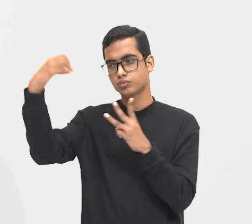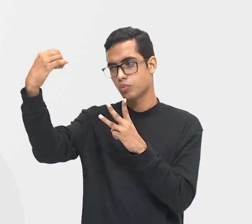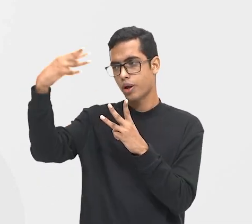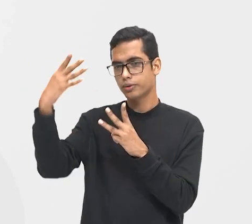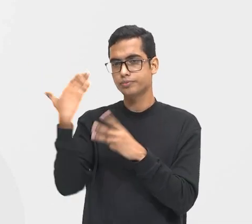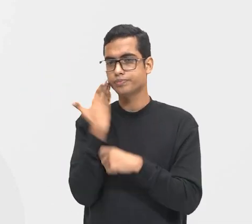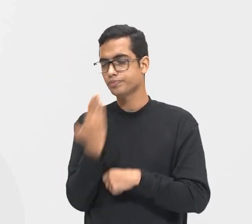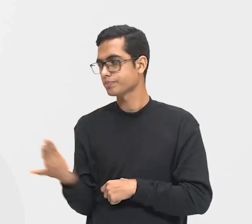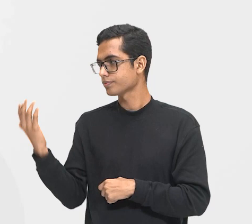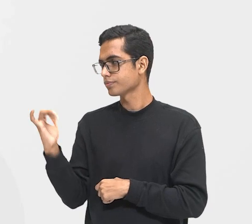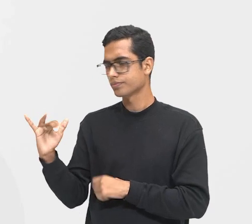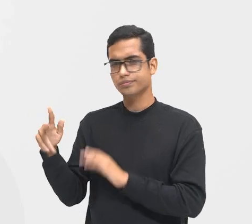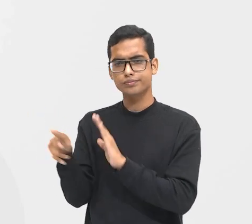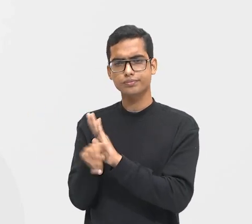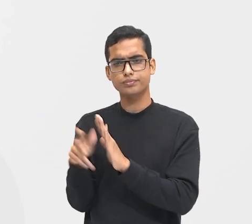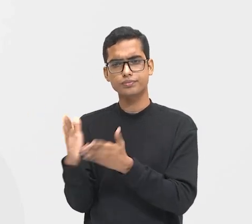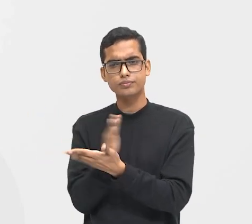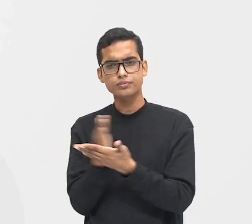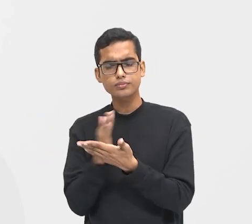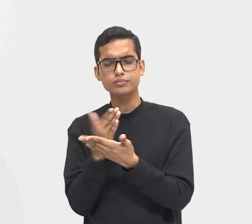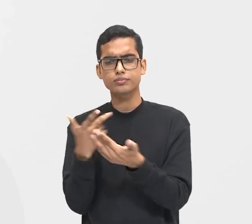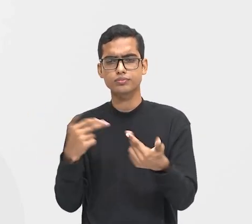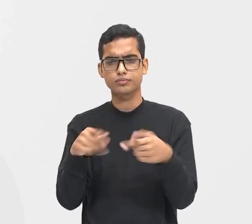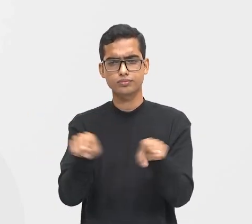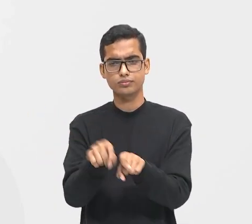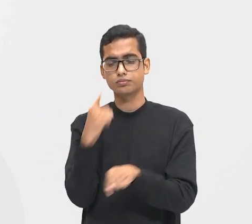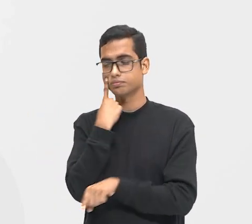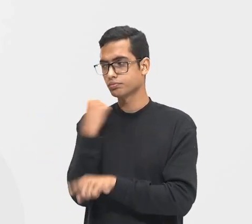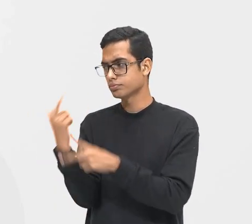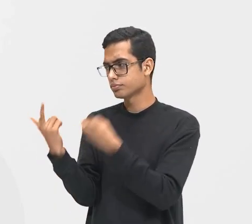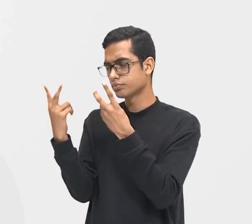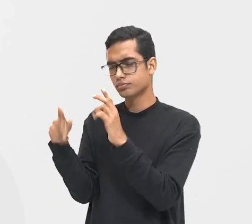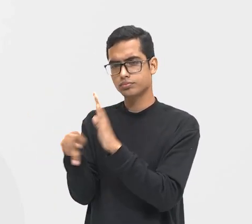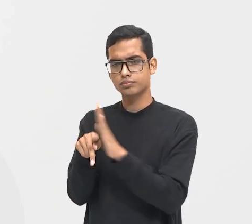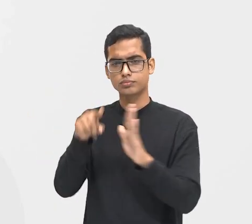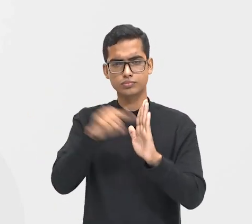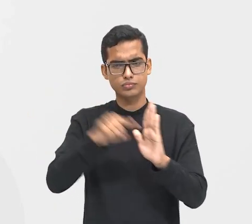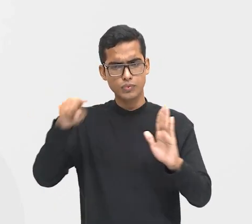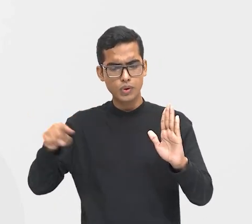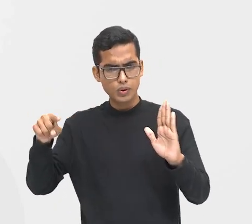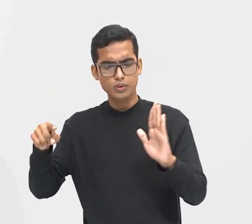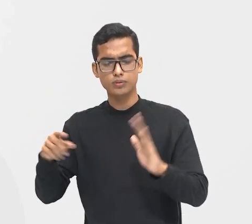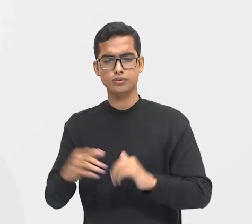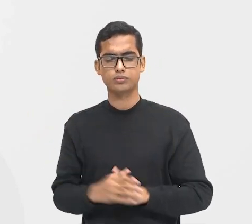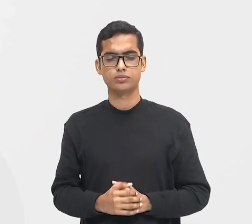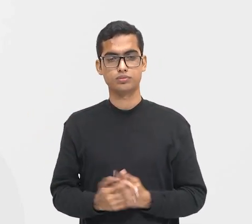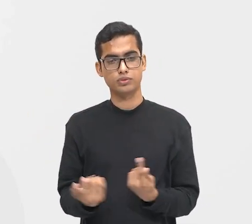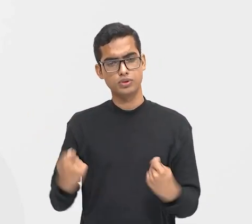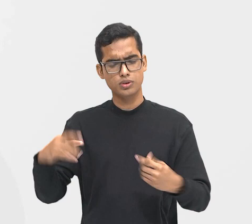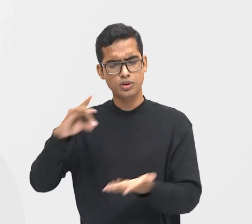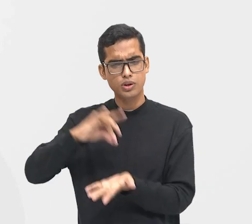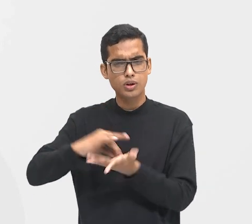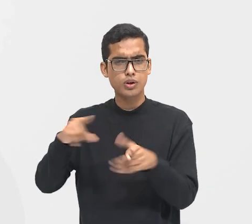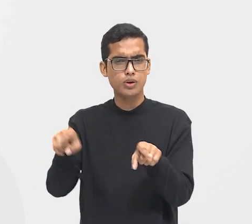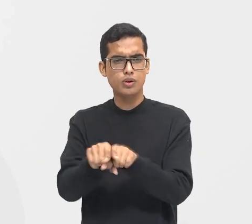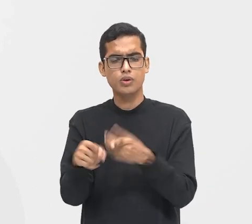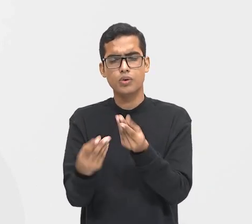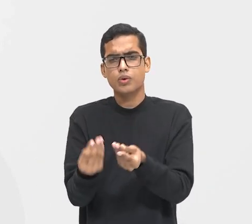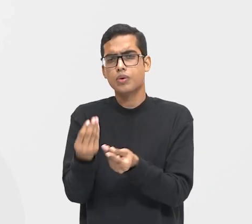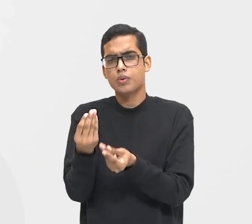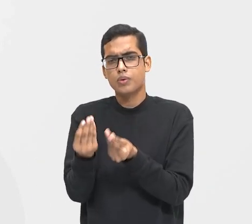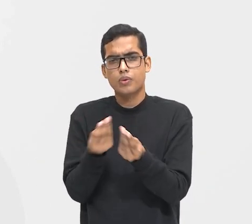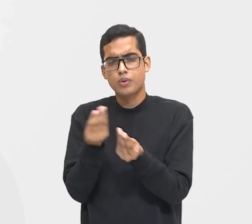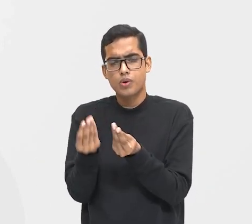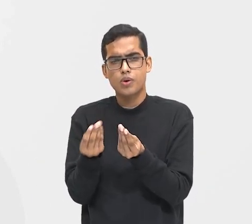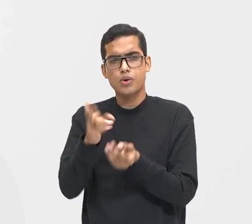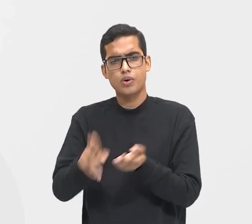nós temos aí algumas situações para a gente observar as ondas eletromagnéticas, né, que podem ser